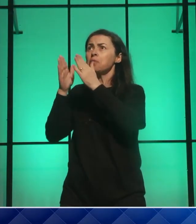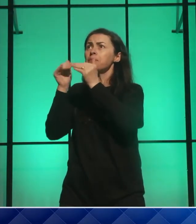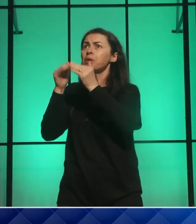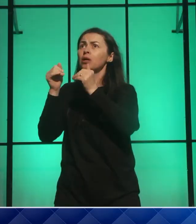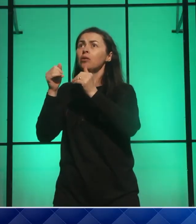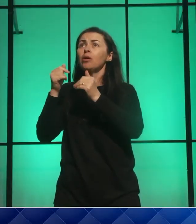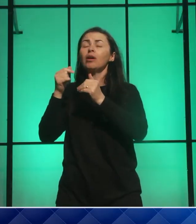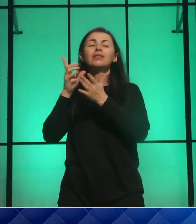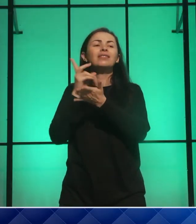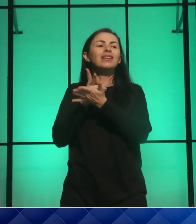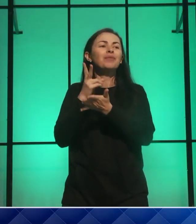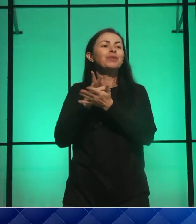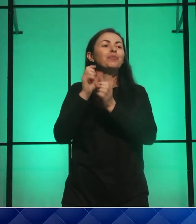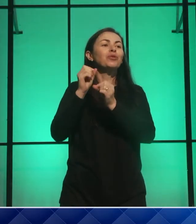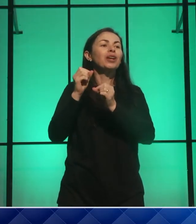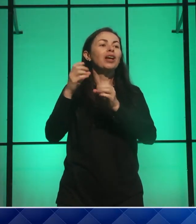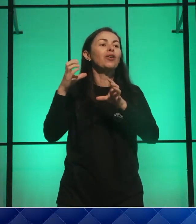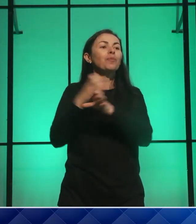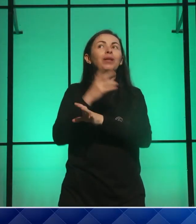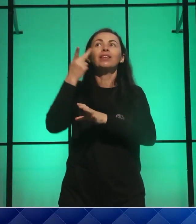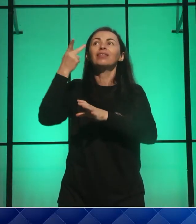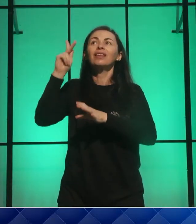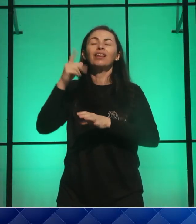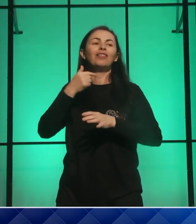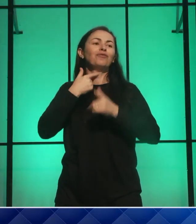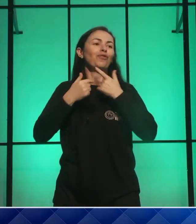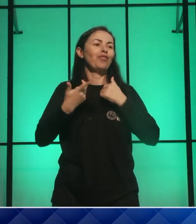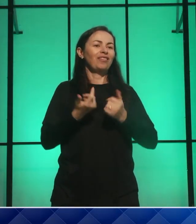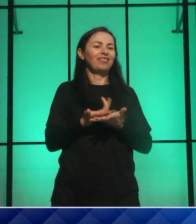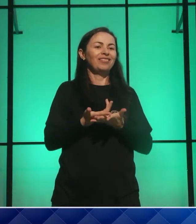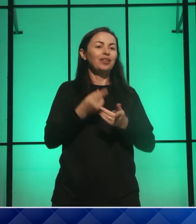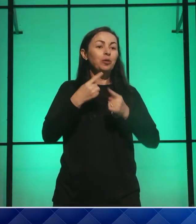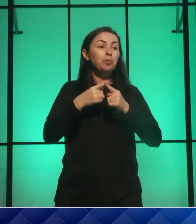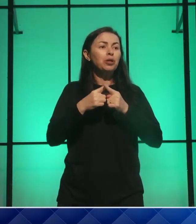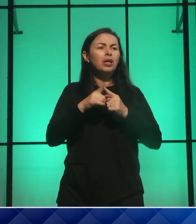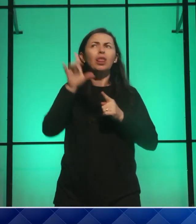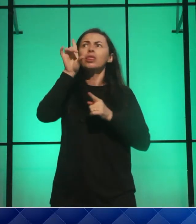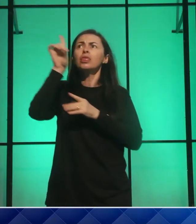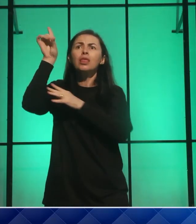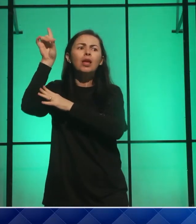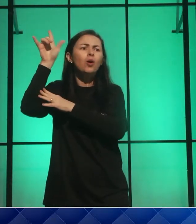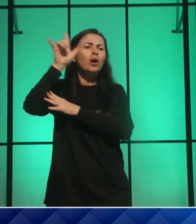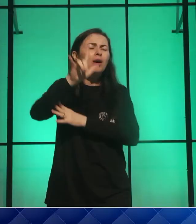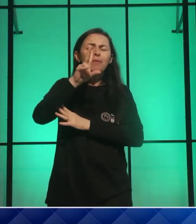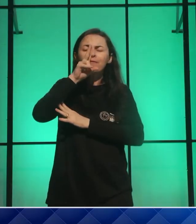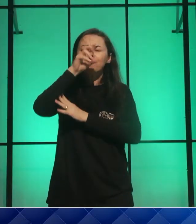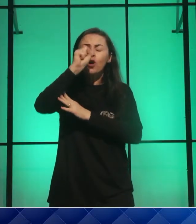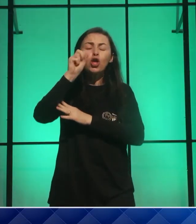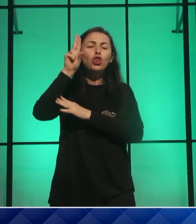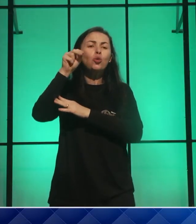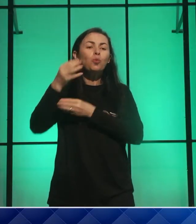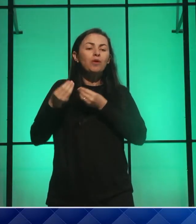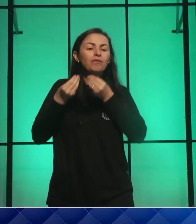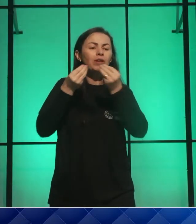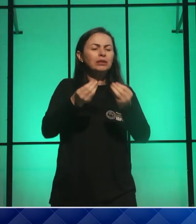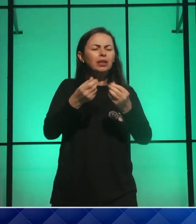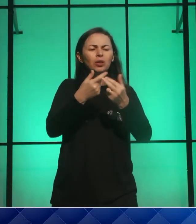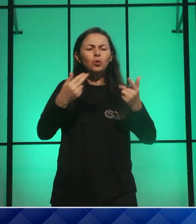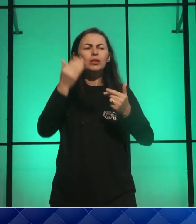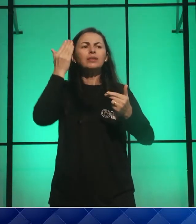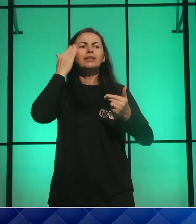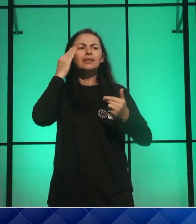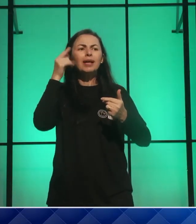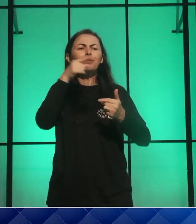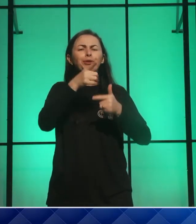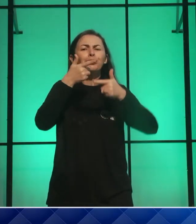vontade. Porque Ele te ama tanto que Ele nunca vai dar a você algo que Ele saiba que vai te